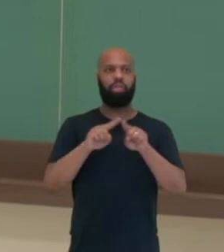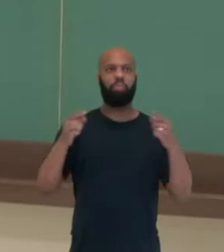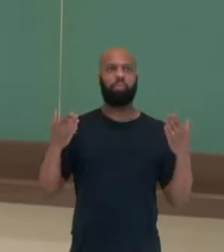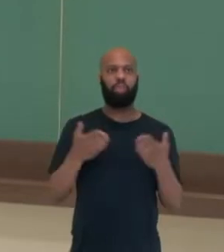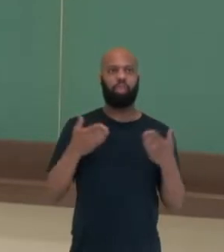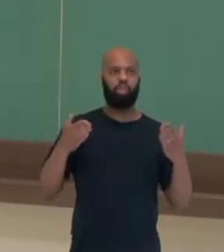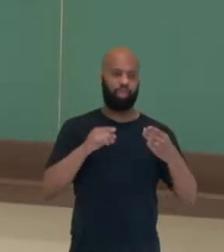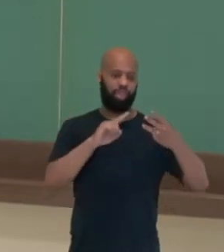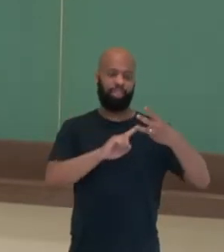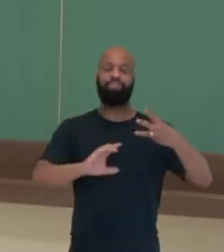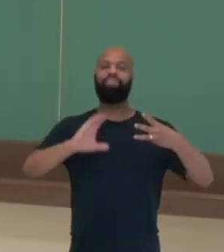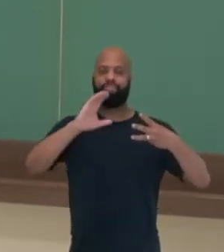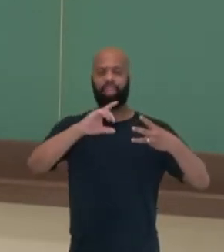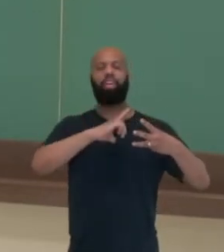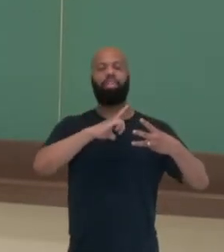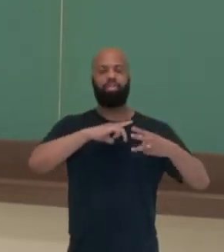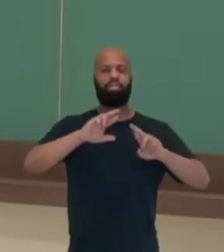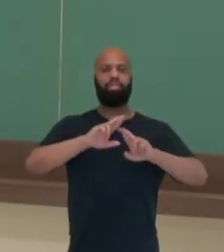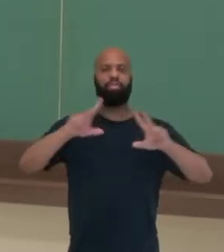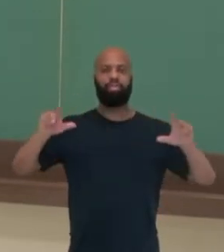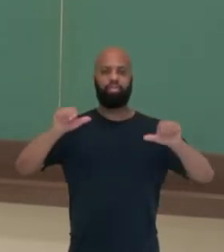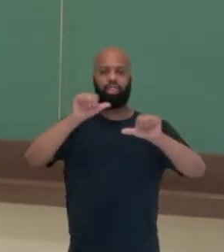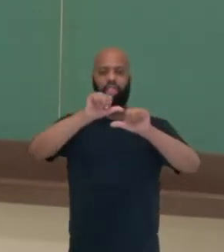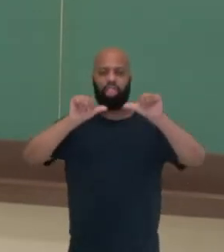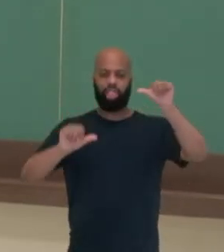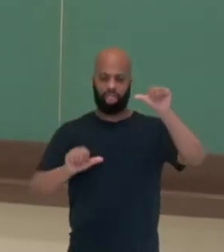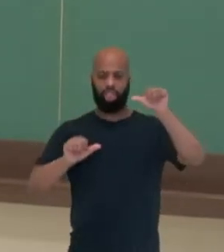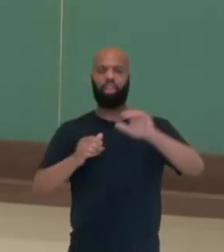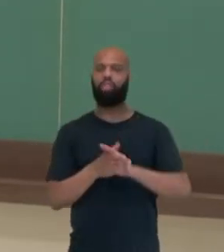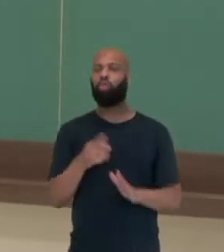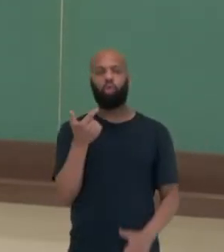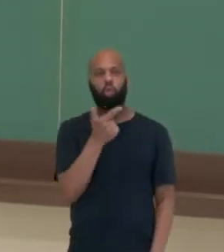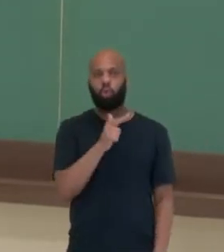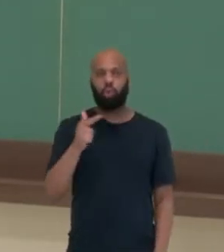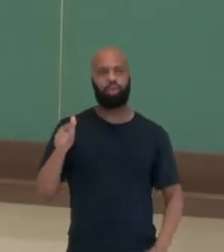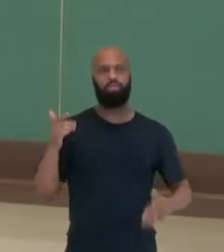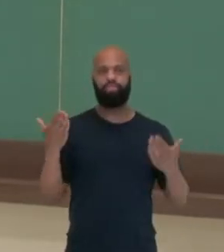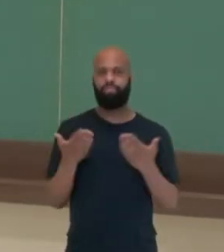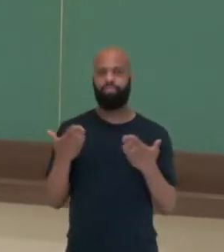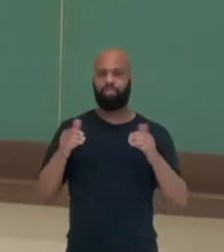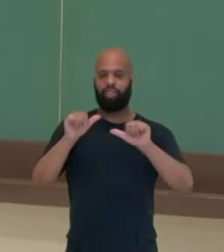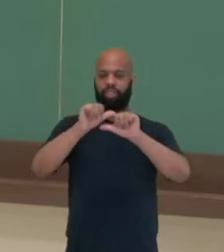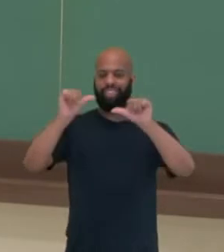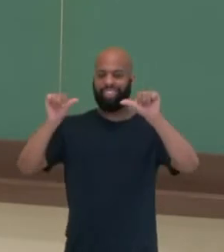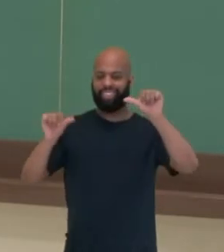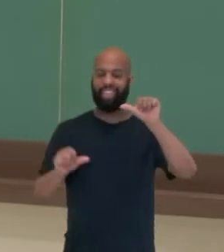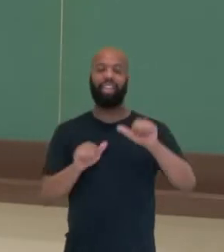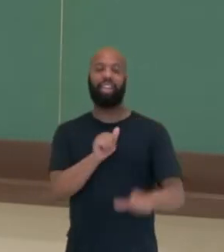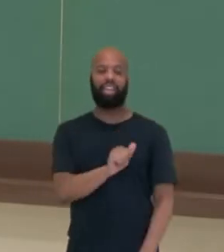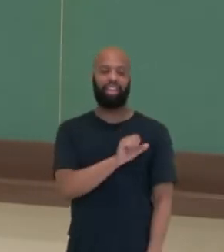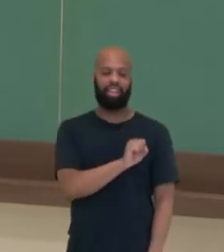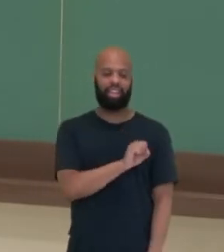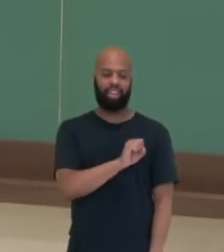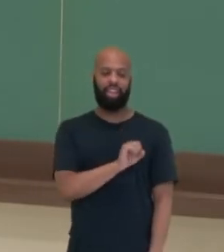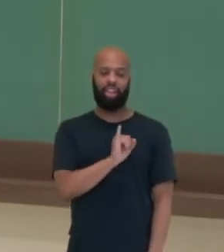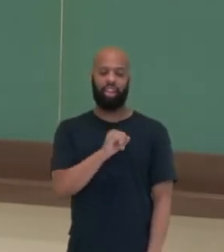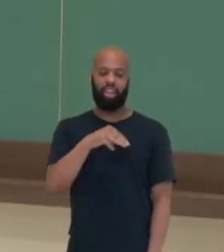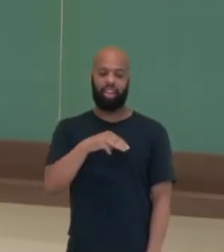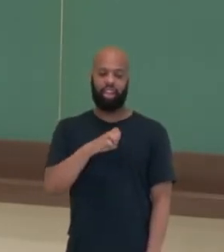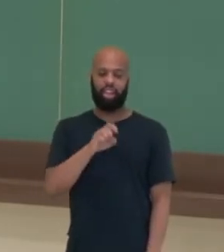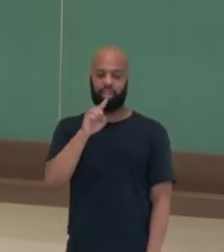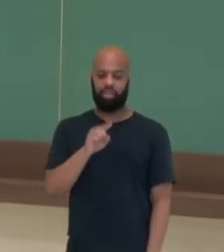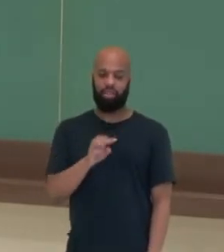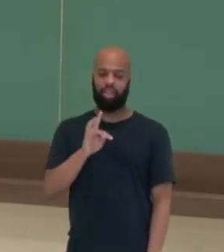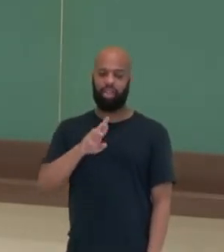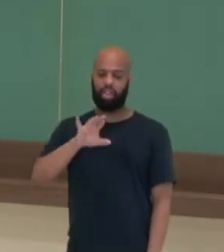caso, na alternativa C, não, nós não temos 4